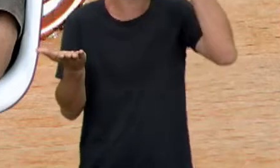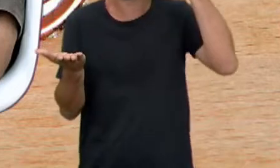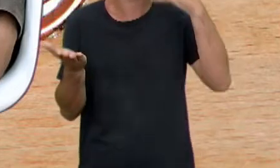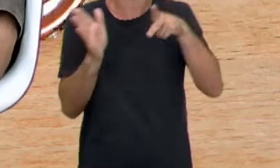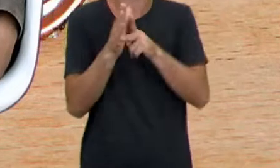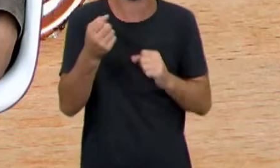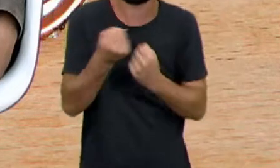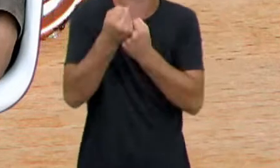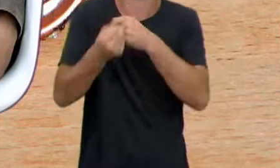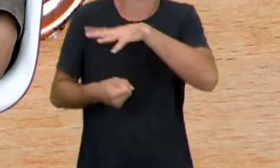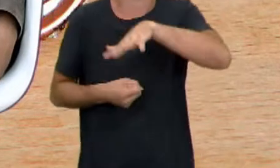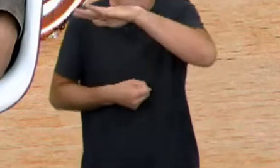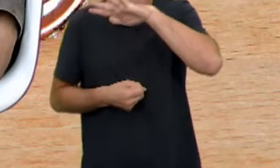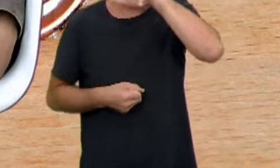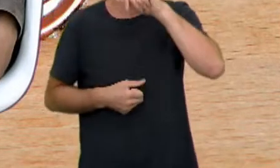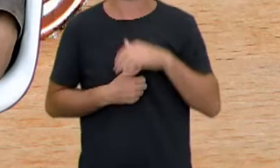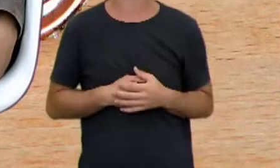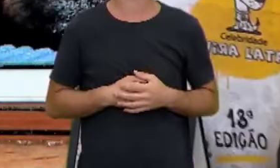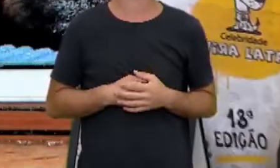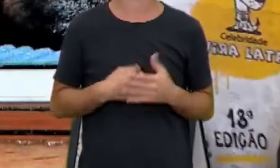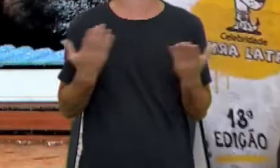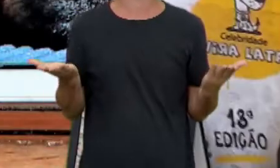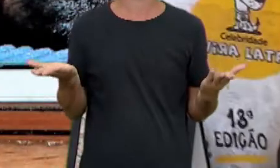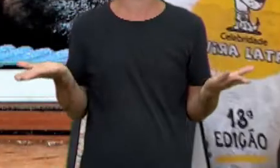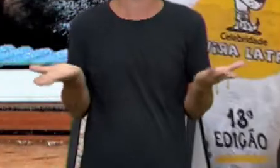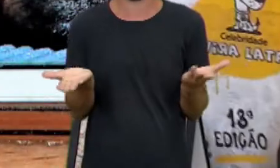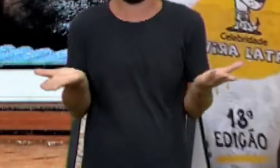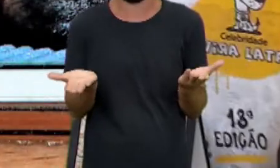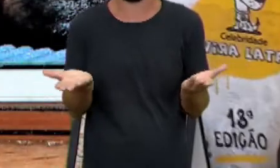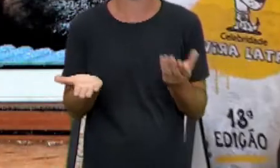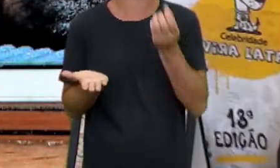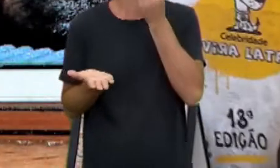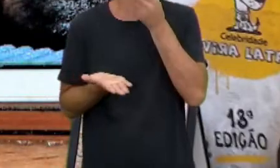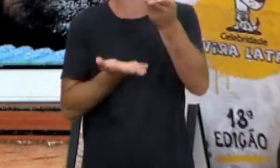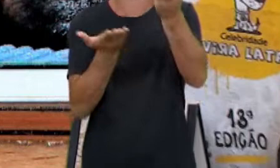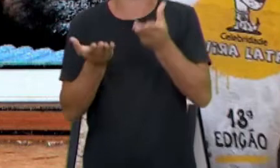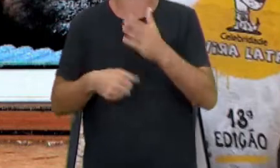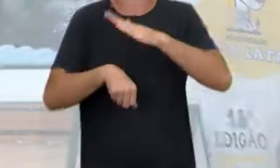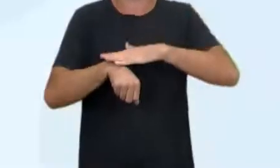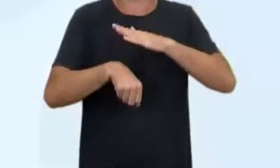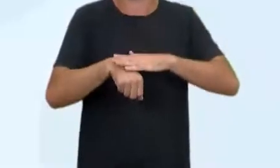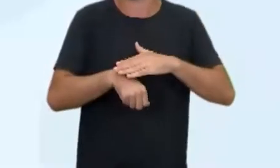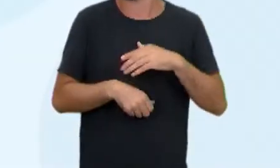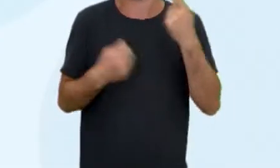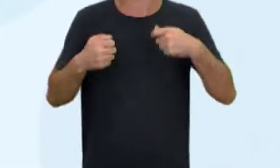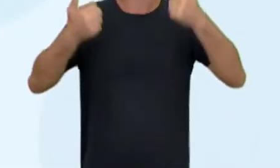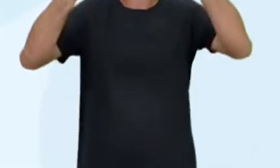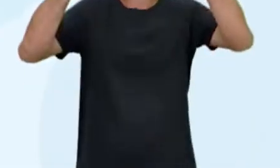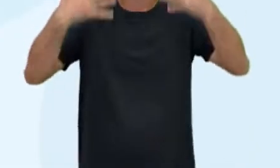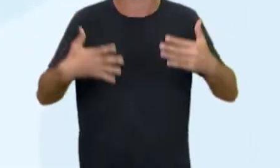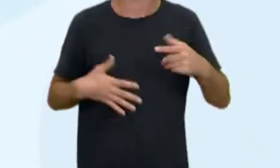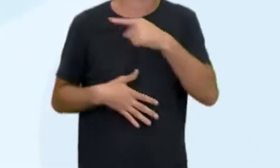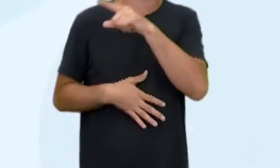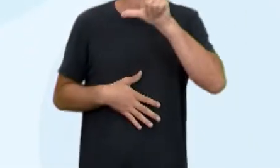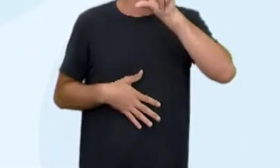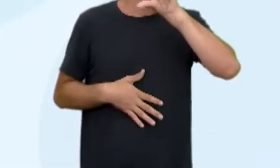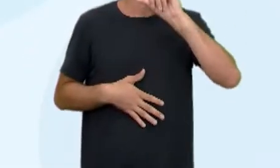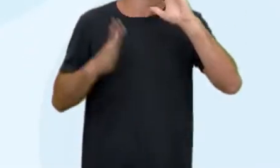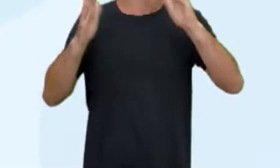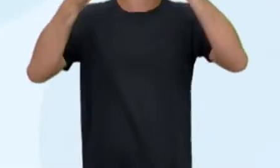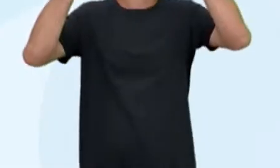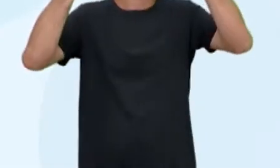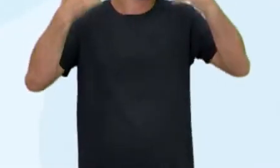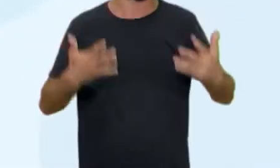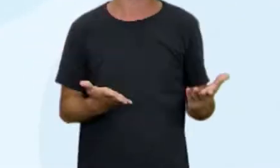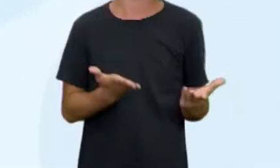né? Gente, nós temos aí um momento do Seja Bem-vindo, que eu nem preciso mais dizer um Seja Bem-vindo, porque a Luli já falou tudo o que tinha para falar